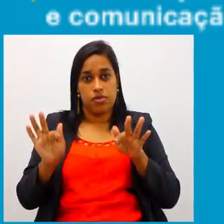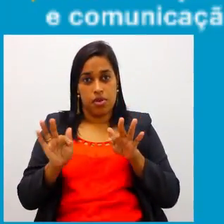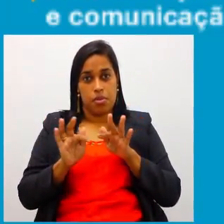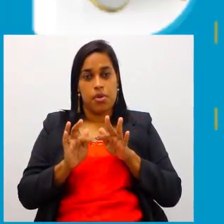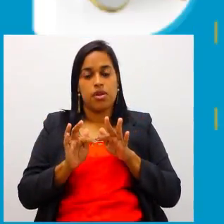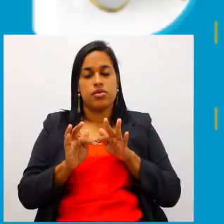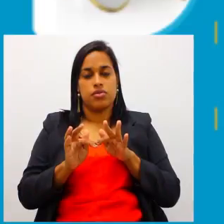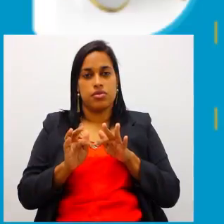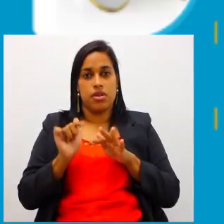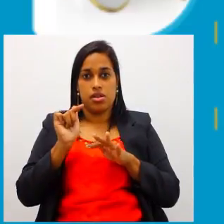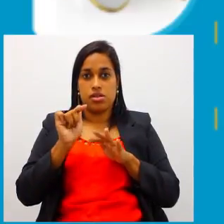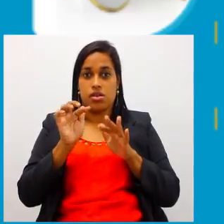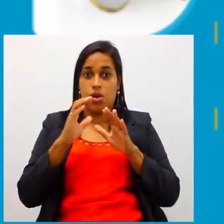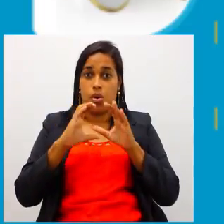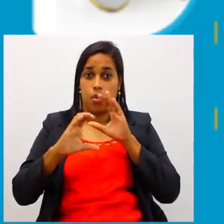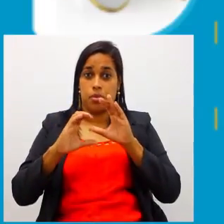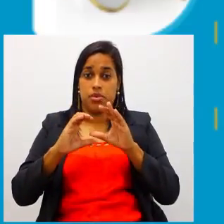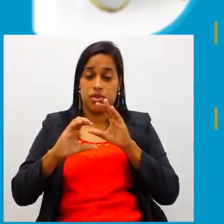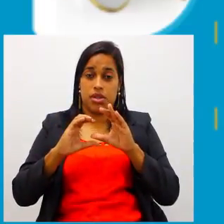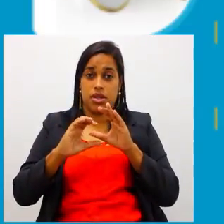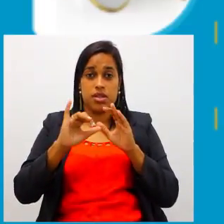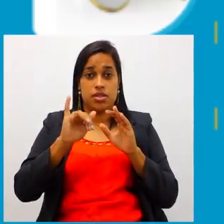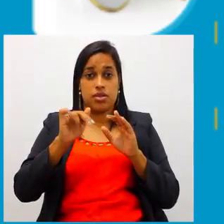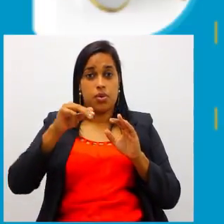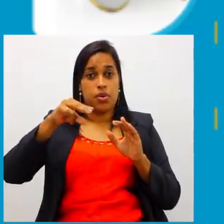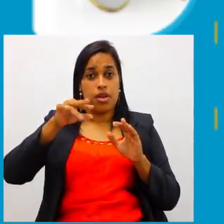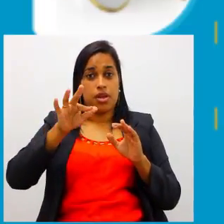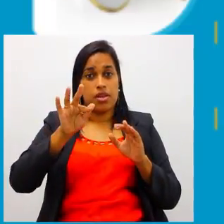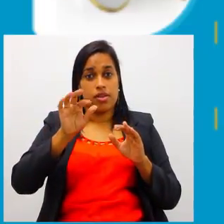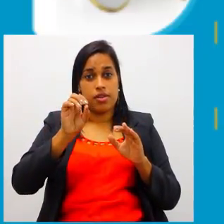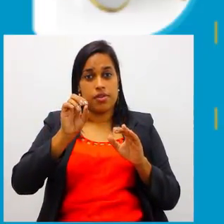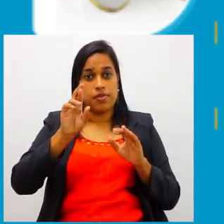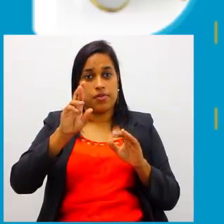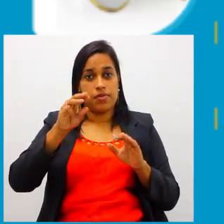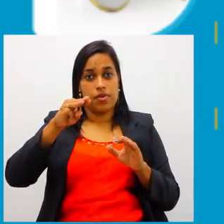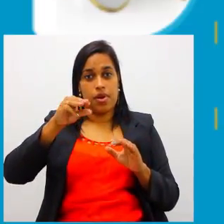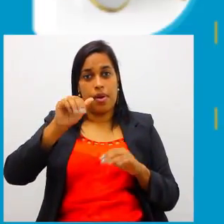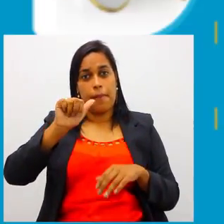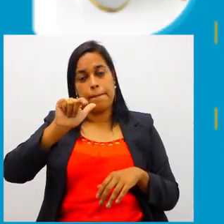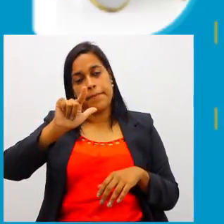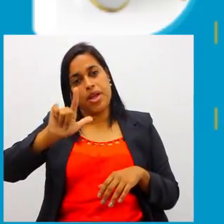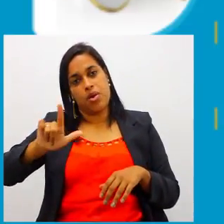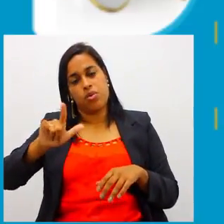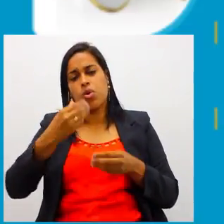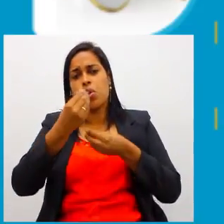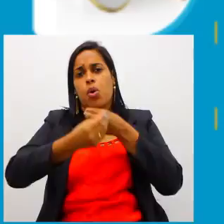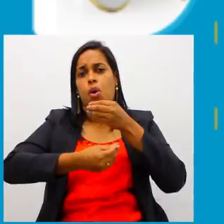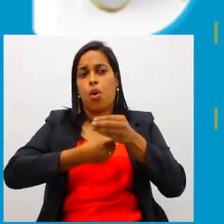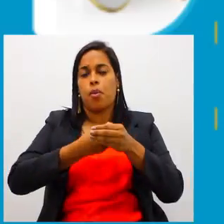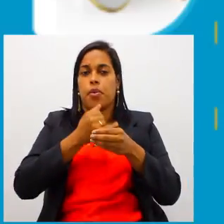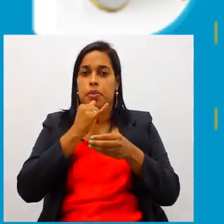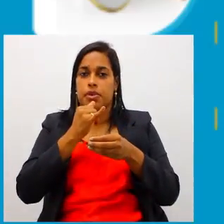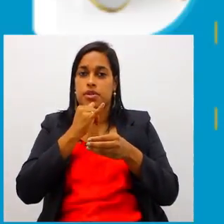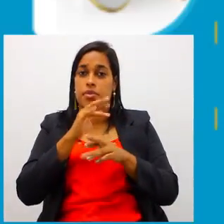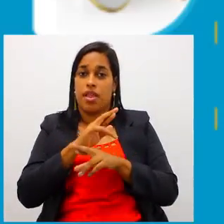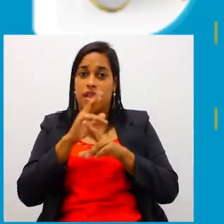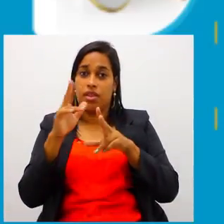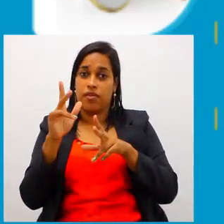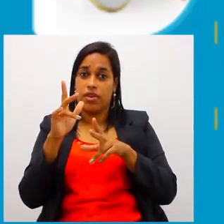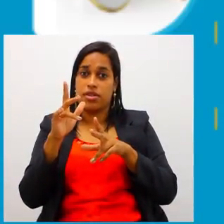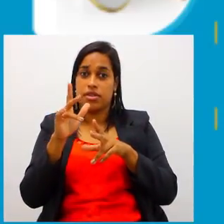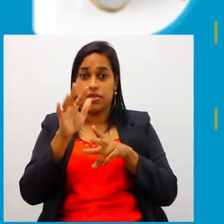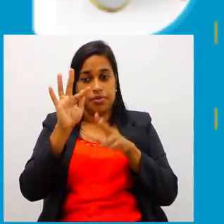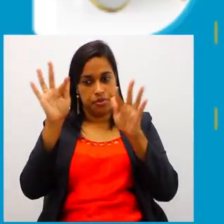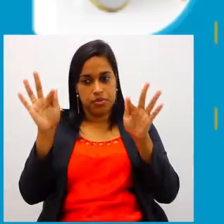comunicação que nós denominamos de comunicação informal. A comunicação informal é caracterizada porque ela é diferente